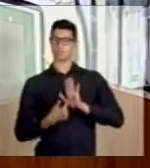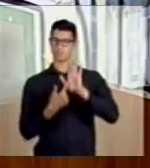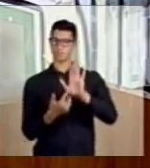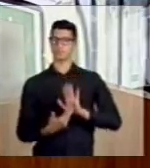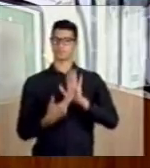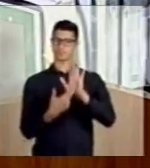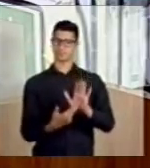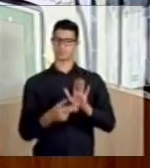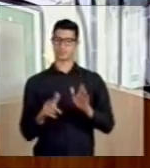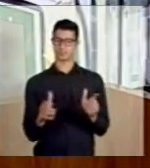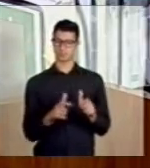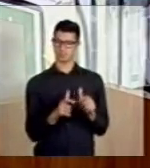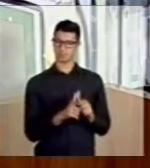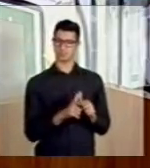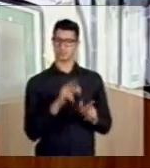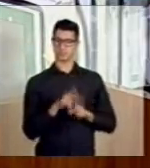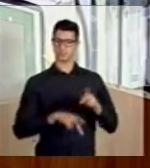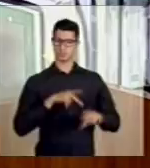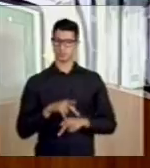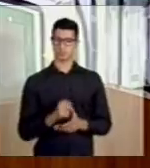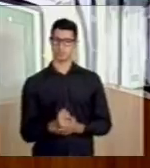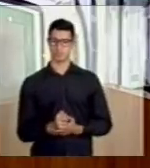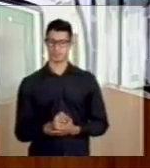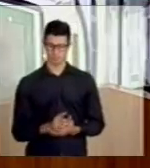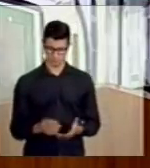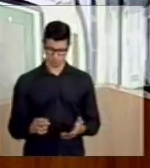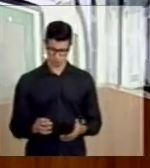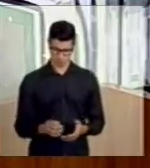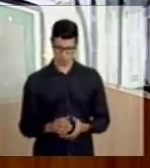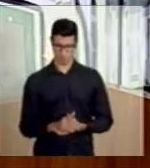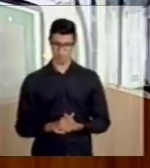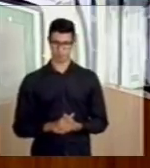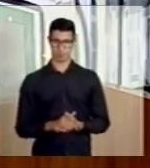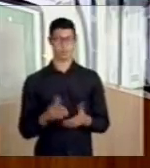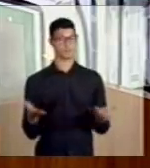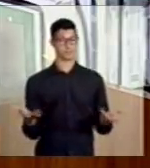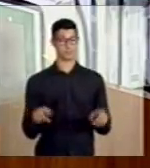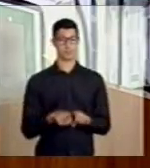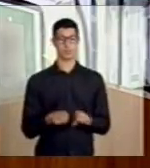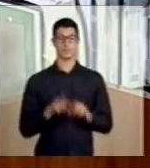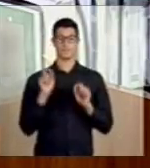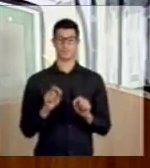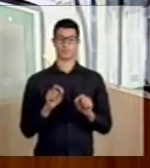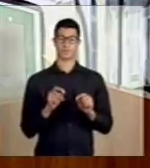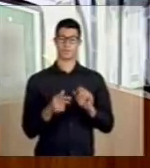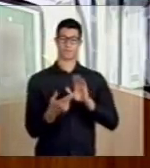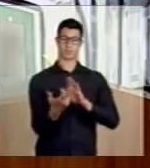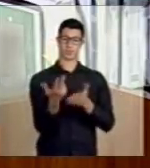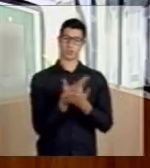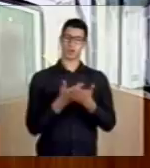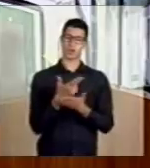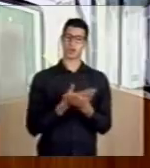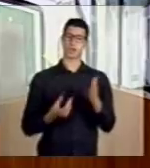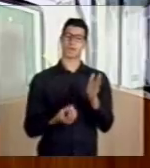representam parcela minoritária da população. E a situação que se desenha culmina